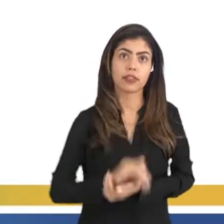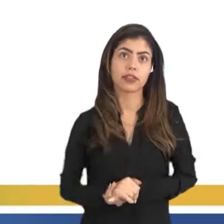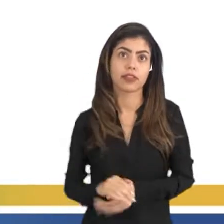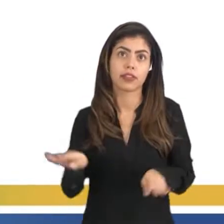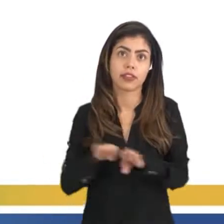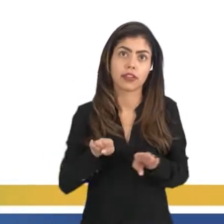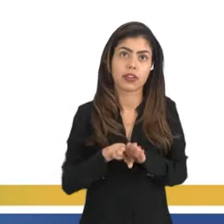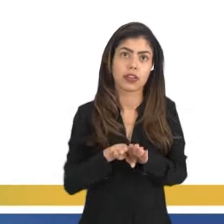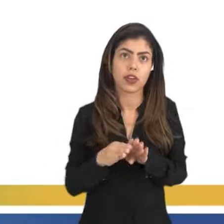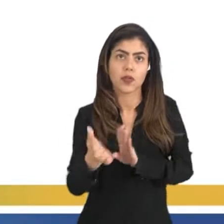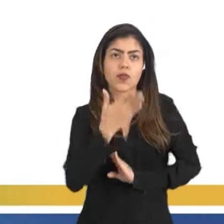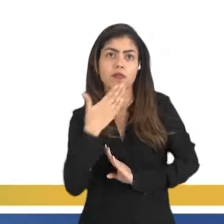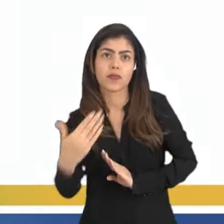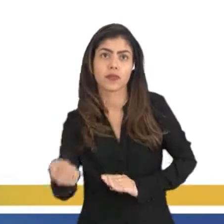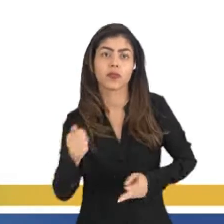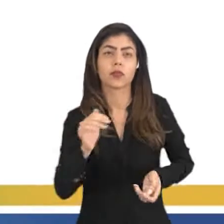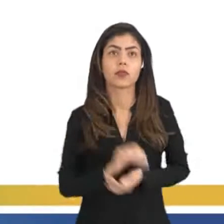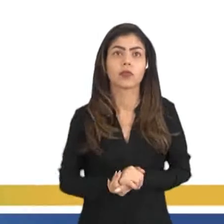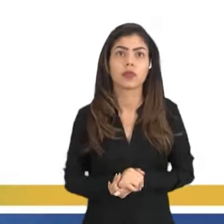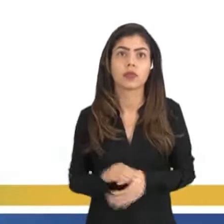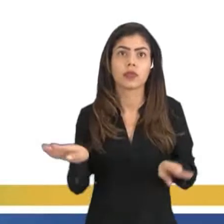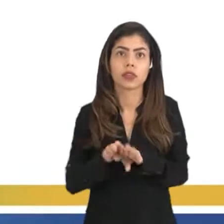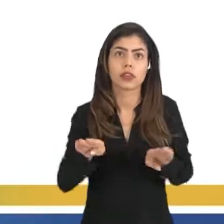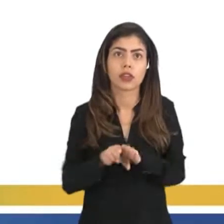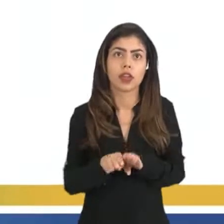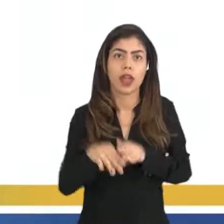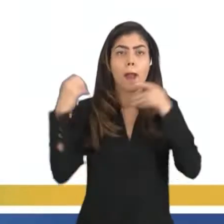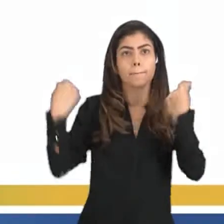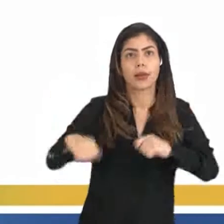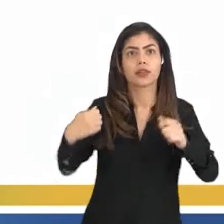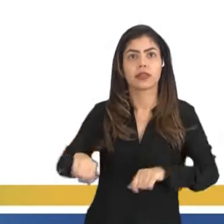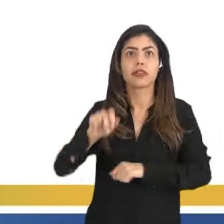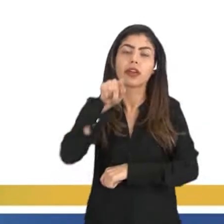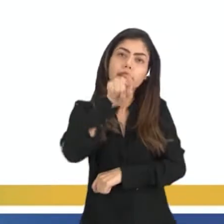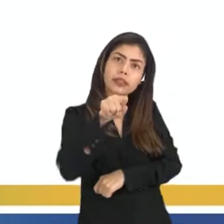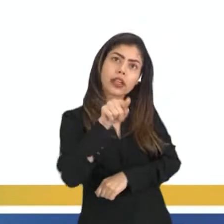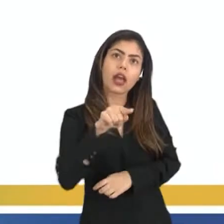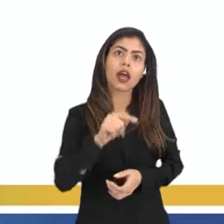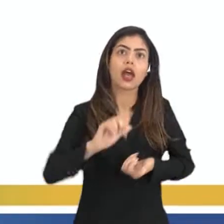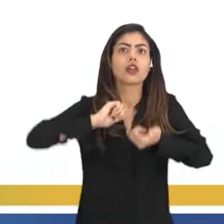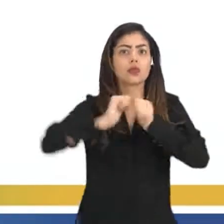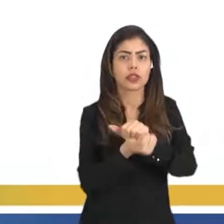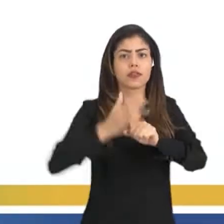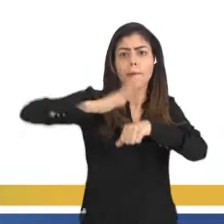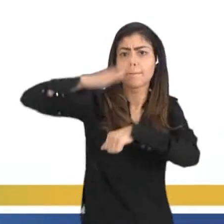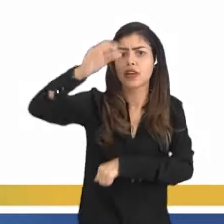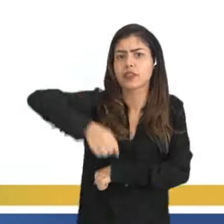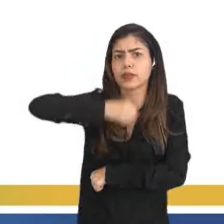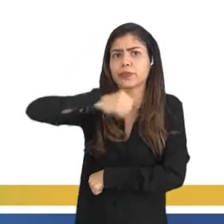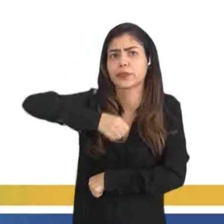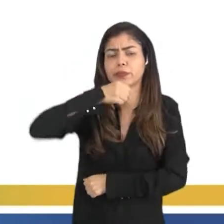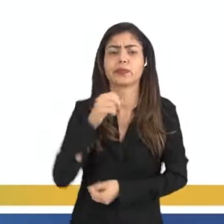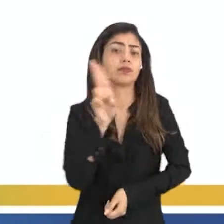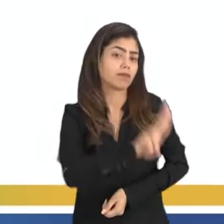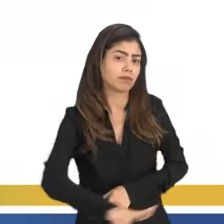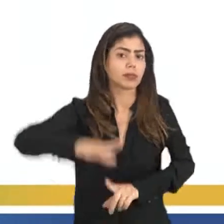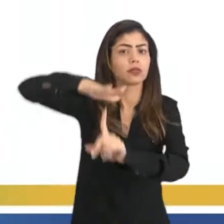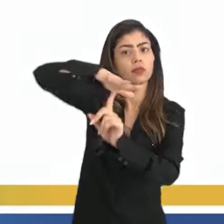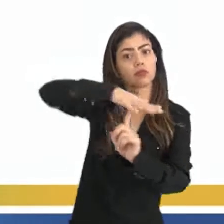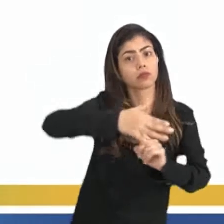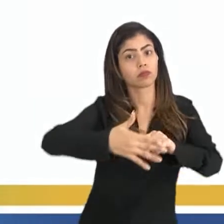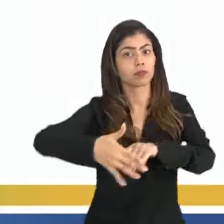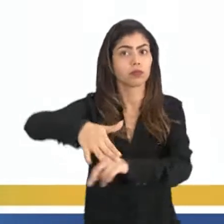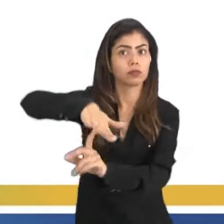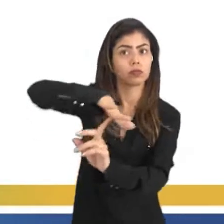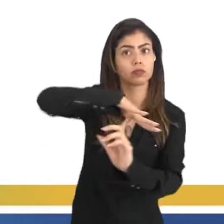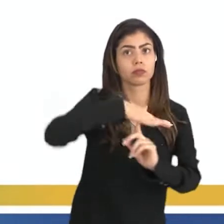apreciadas do paraquedismo, né? Nós temos o de precisão, que é uma das modalidades esportivas mais antigas do paraquedismo, né? O